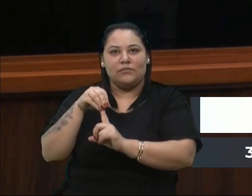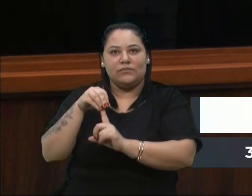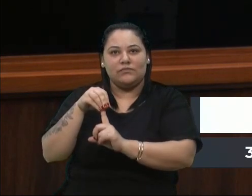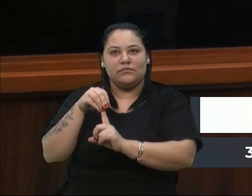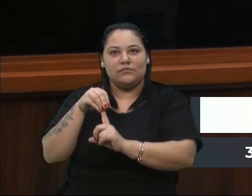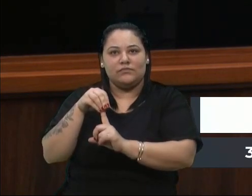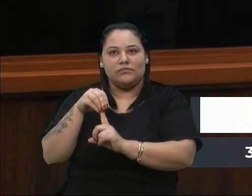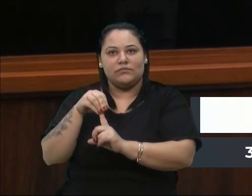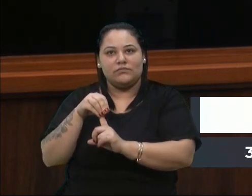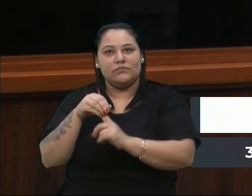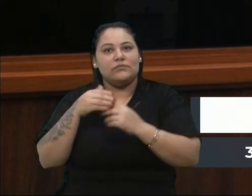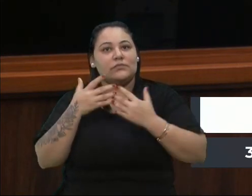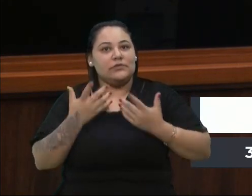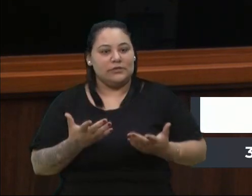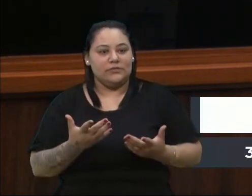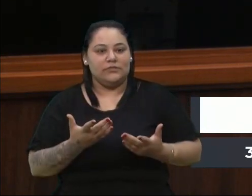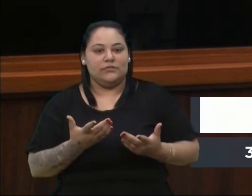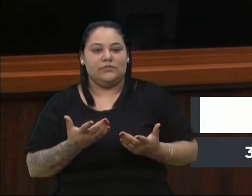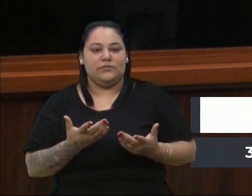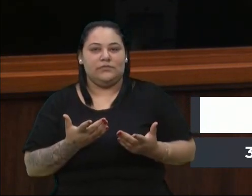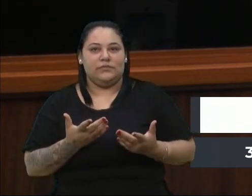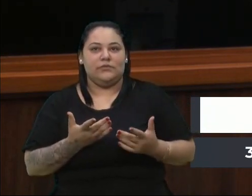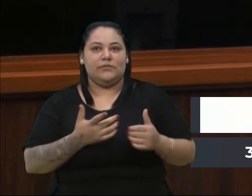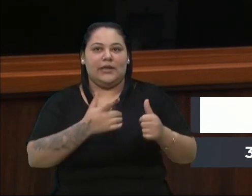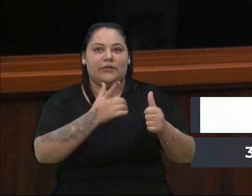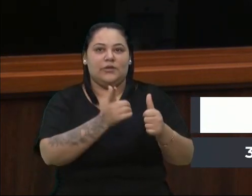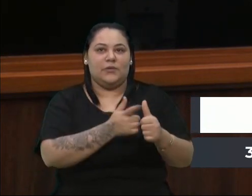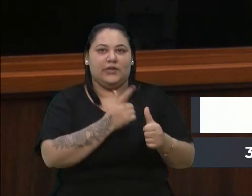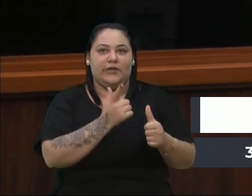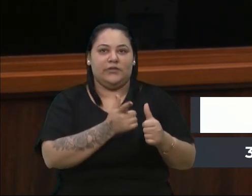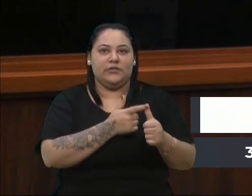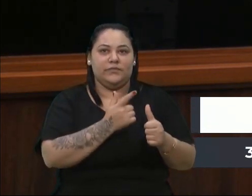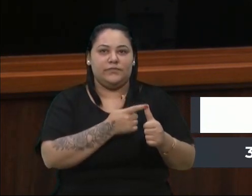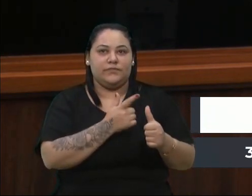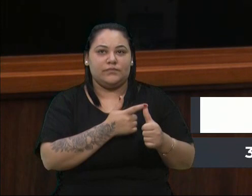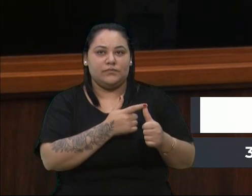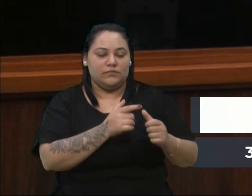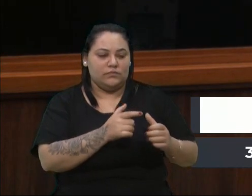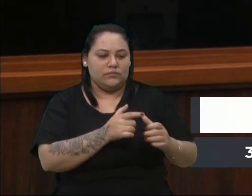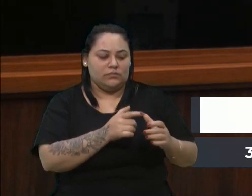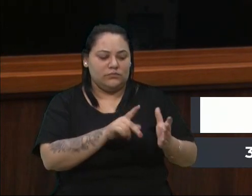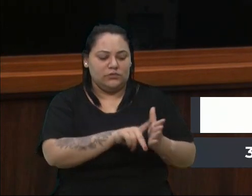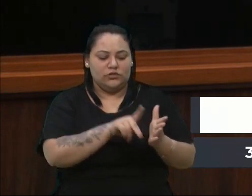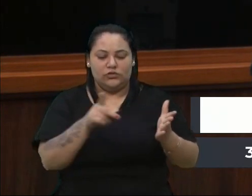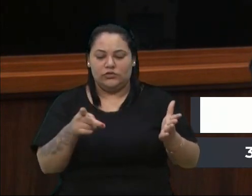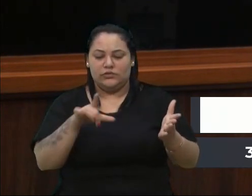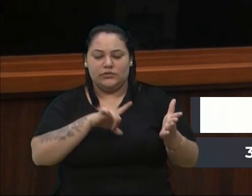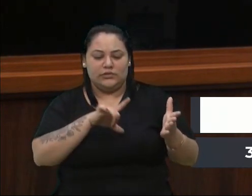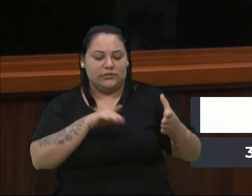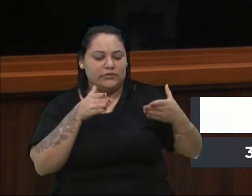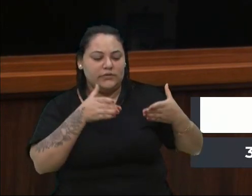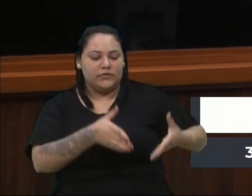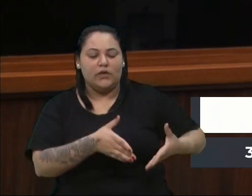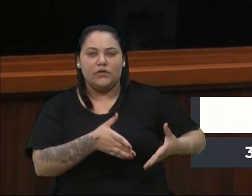CPI. Então, primeiro, no jornal dizer que não teve foco, que não está